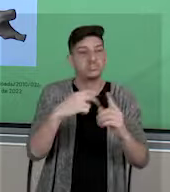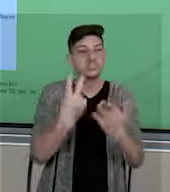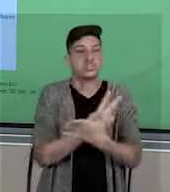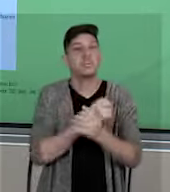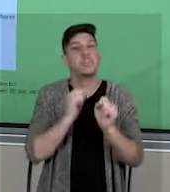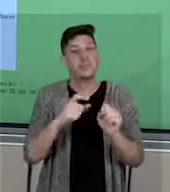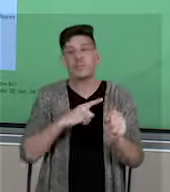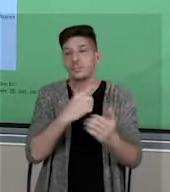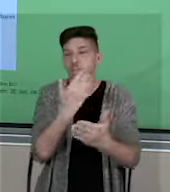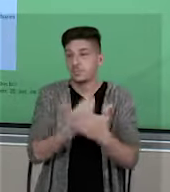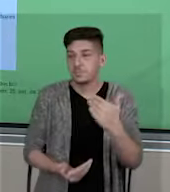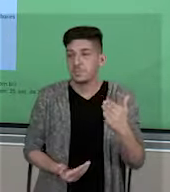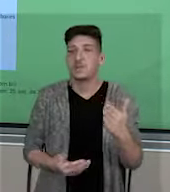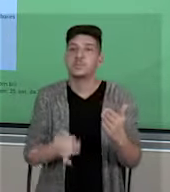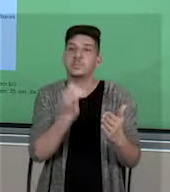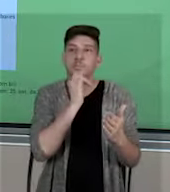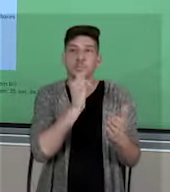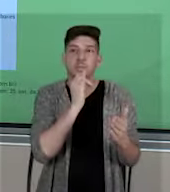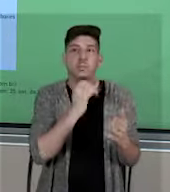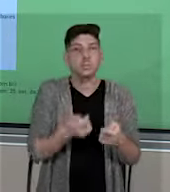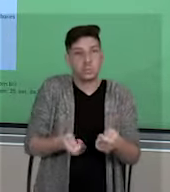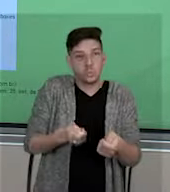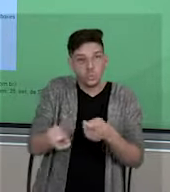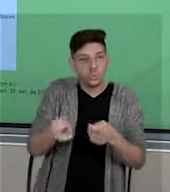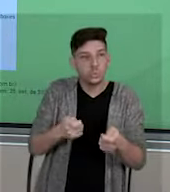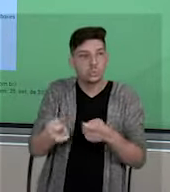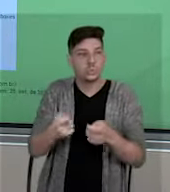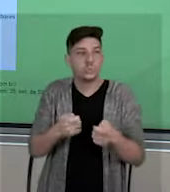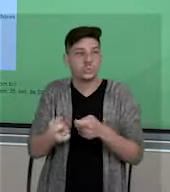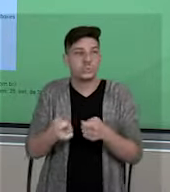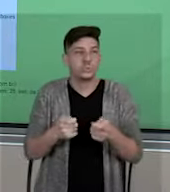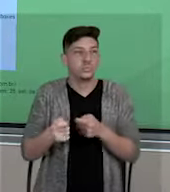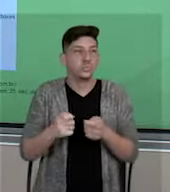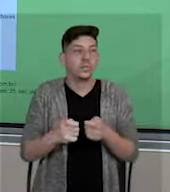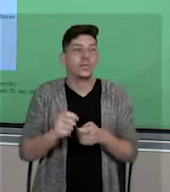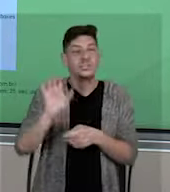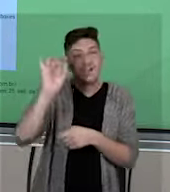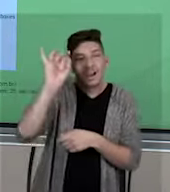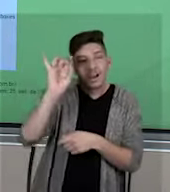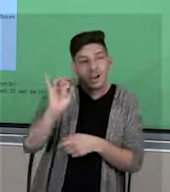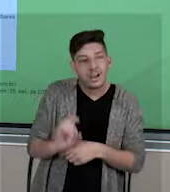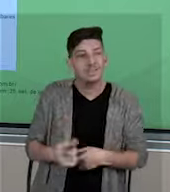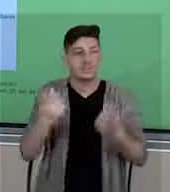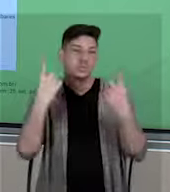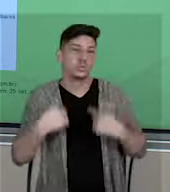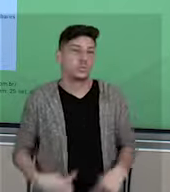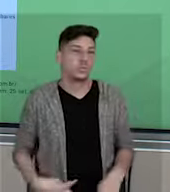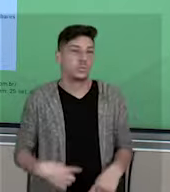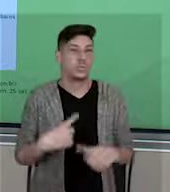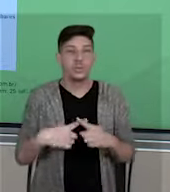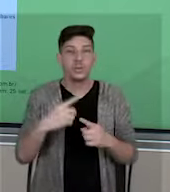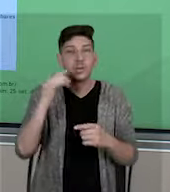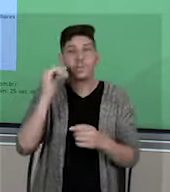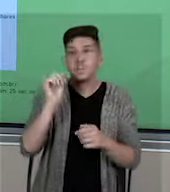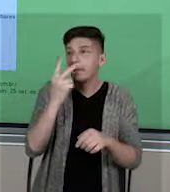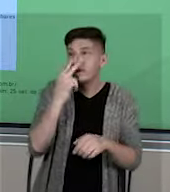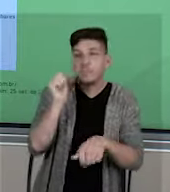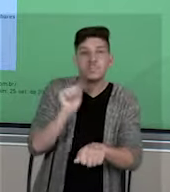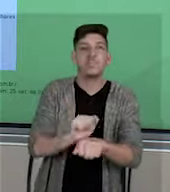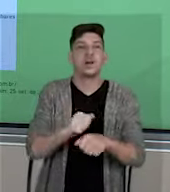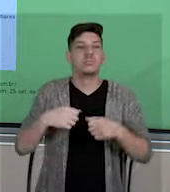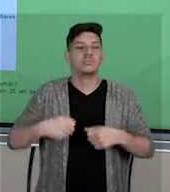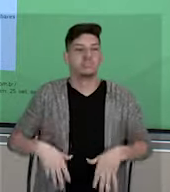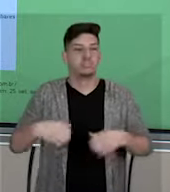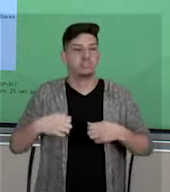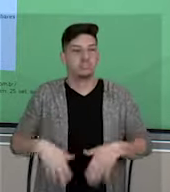perda aqui do que seria o controle mesmo de partes do nosso corpo, porque não vai passar um impulso nervoso. Então, se a gente dividir a